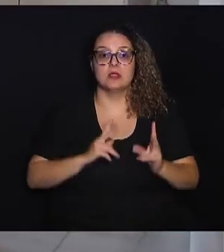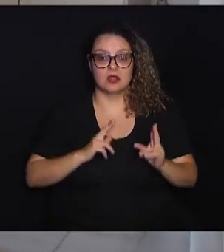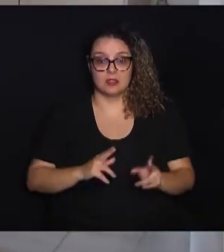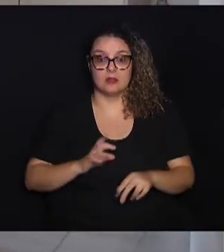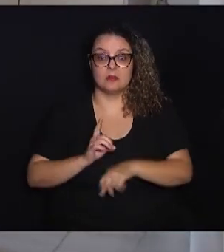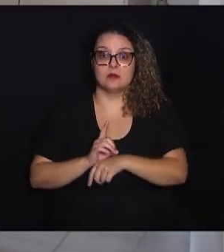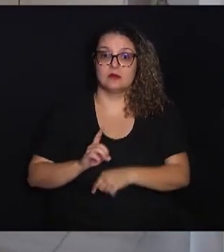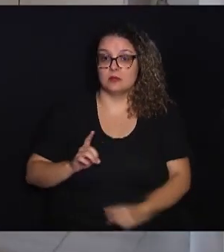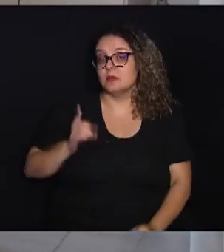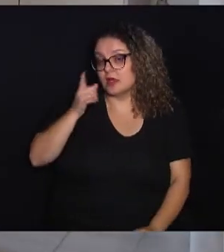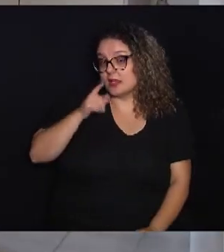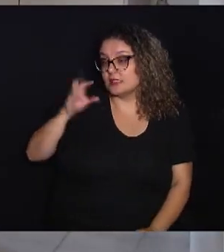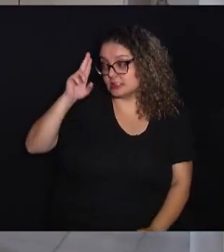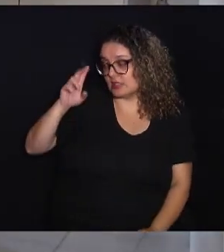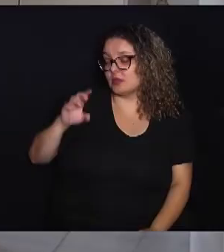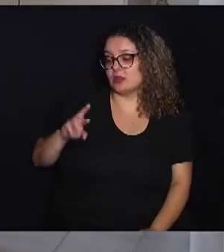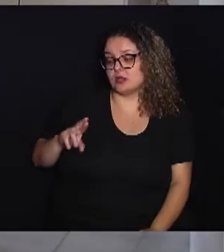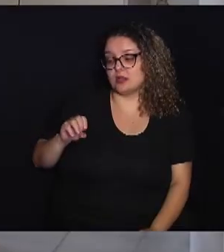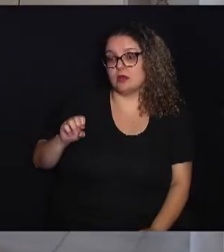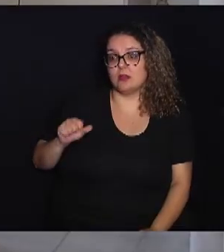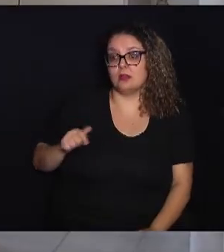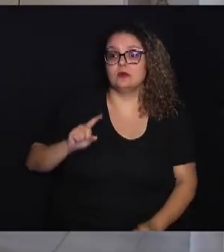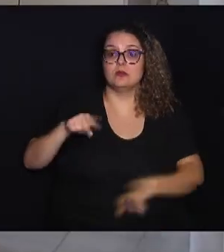dona Rosa, outros